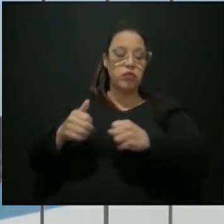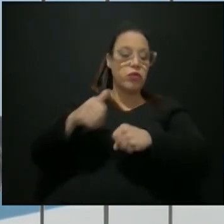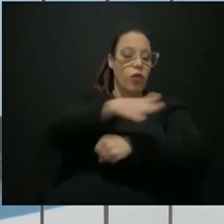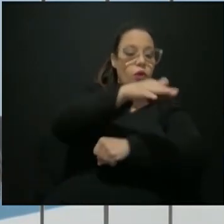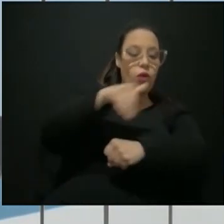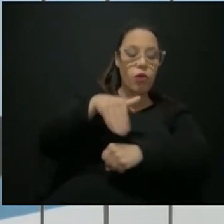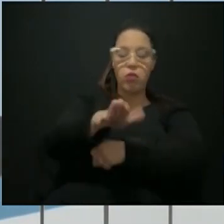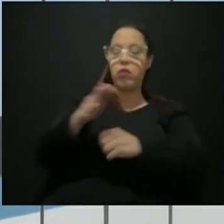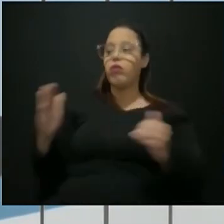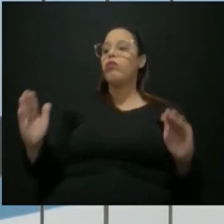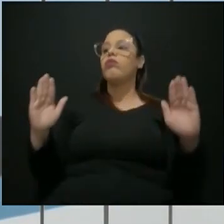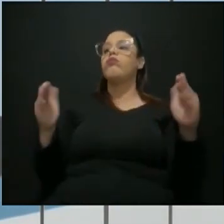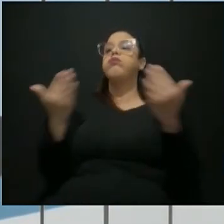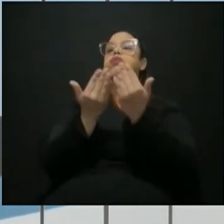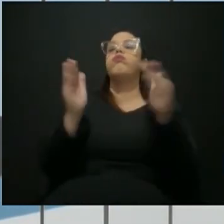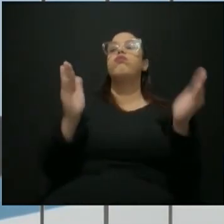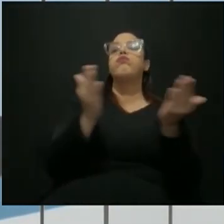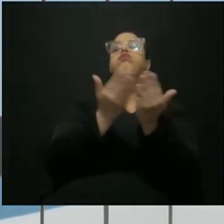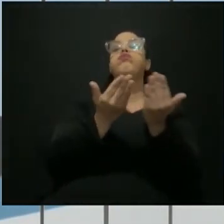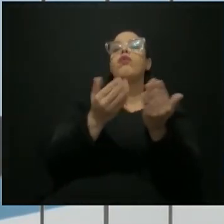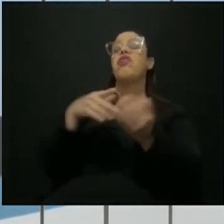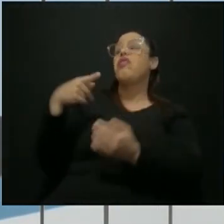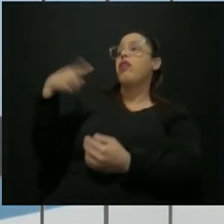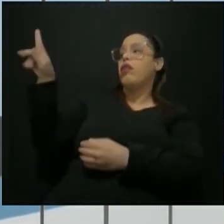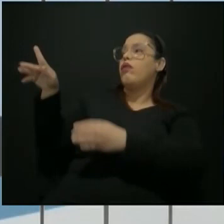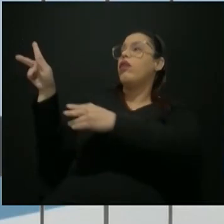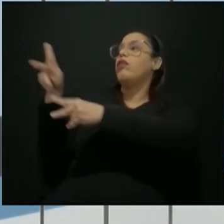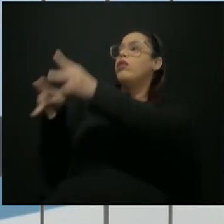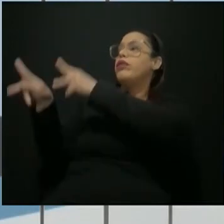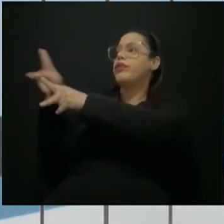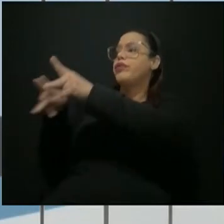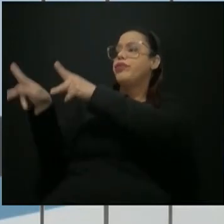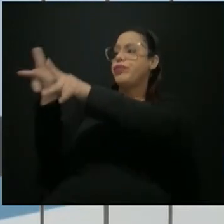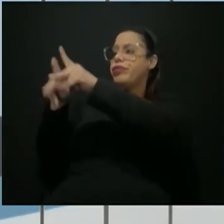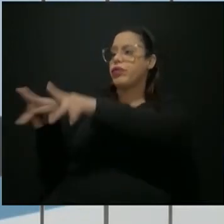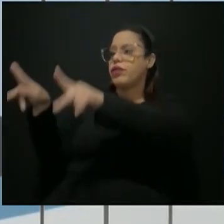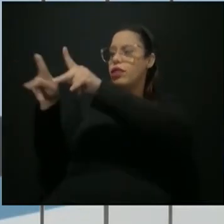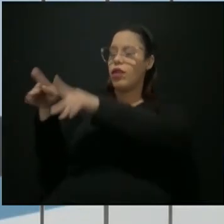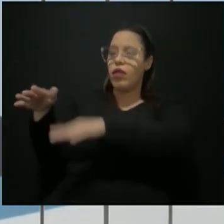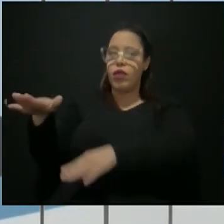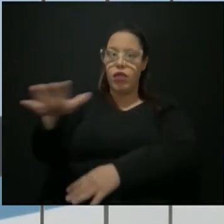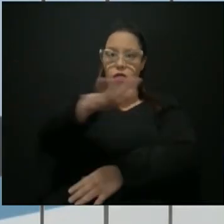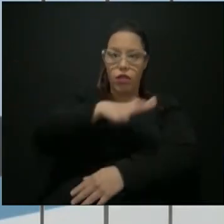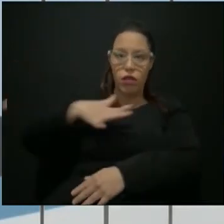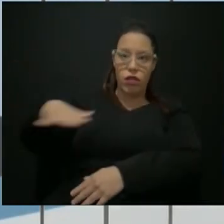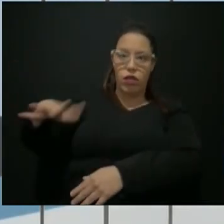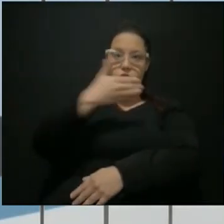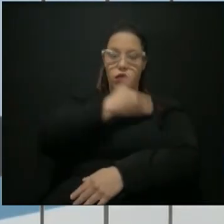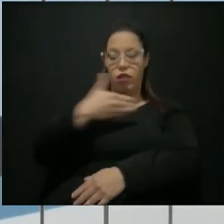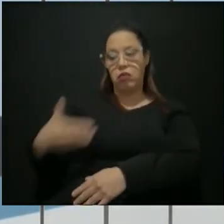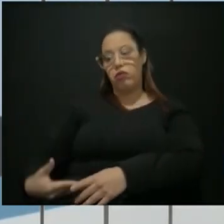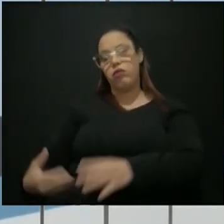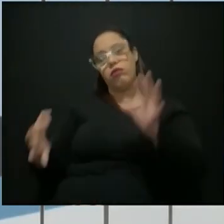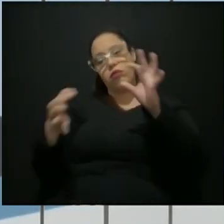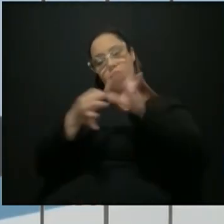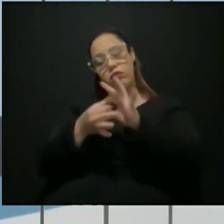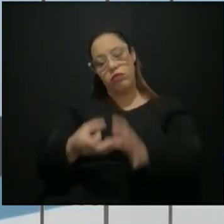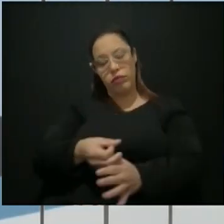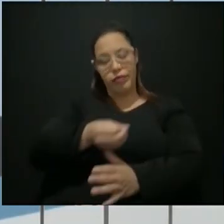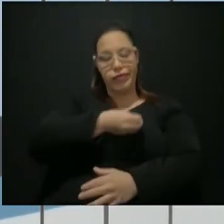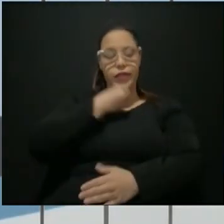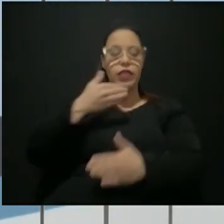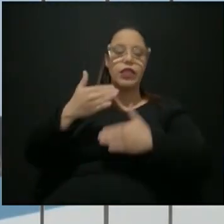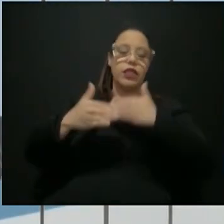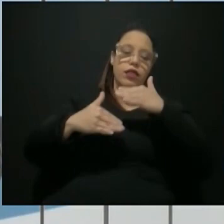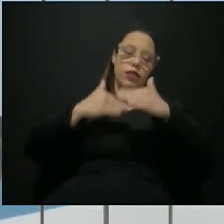para dentro de casa, ou quem tem recurso vai para o shopping, né? E aí o espaço público não se torna mais um espaço de convivência. Então, esse processo